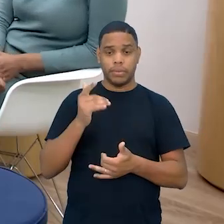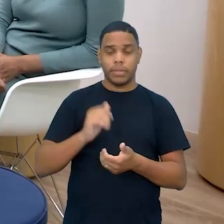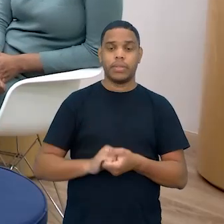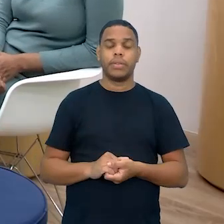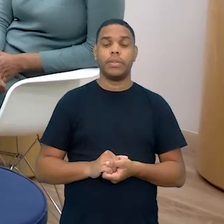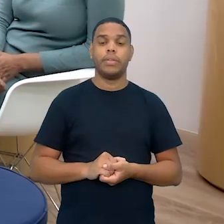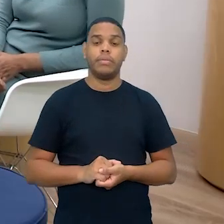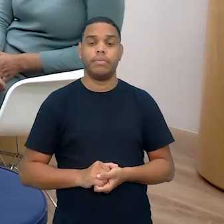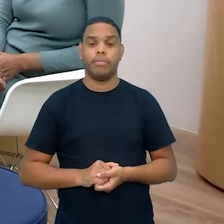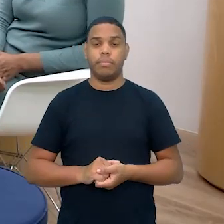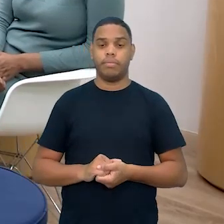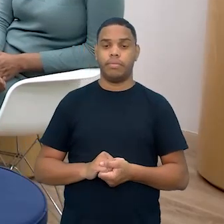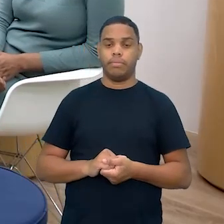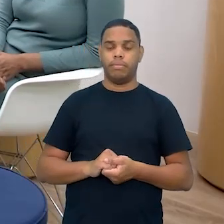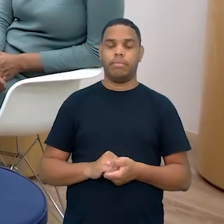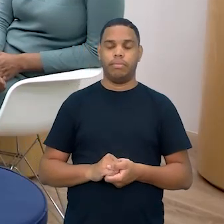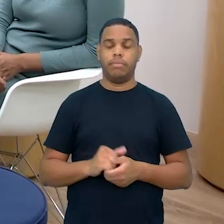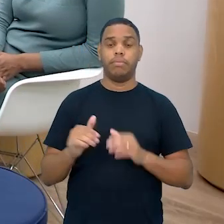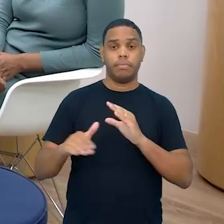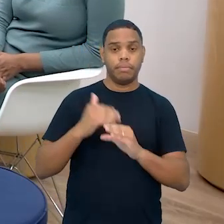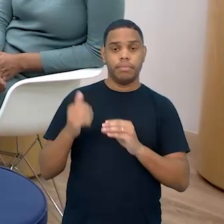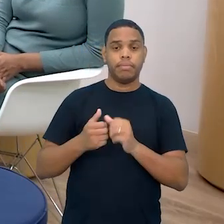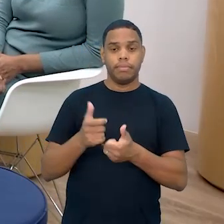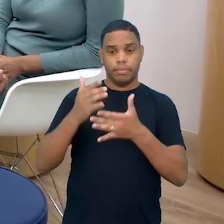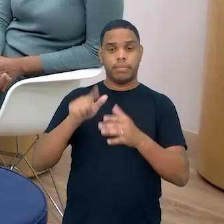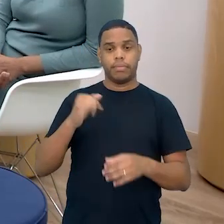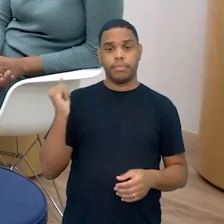rede e escrevendo. Isso para